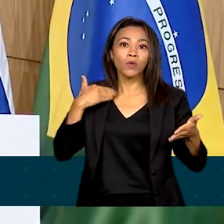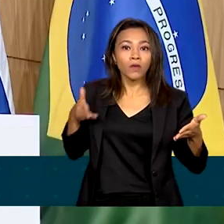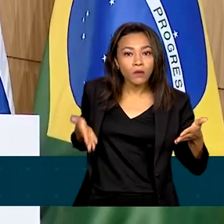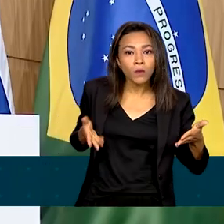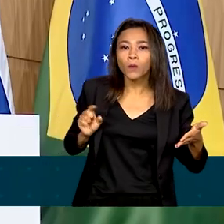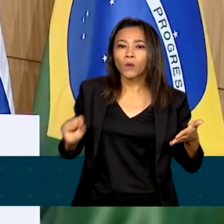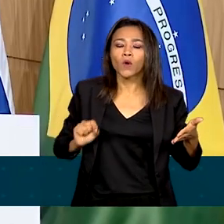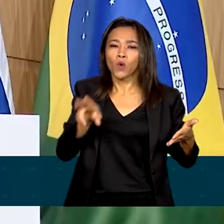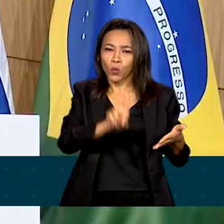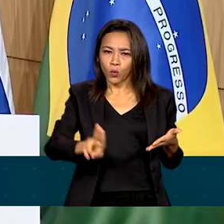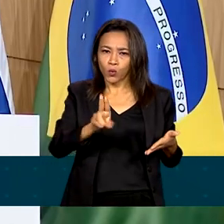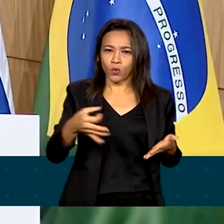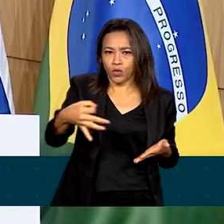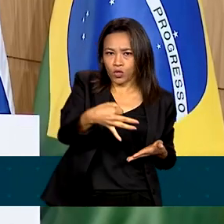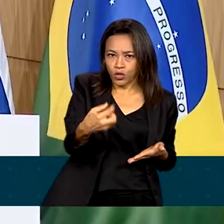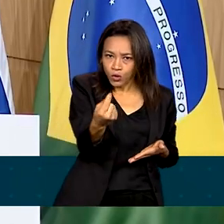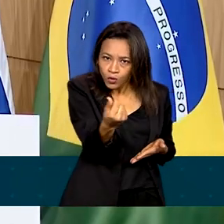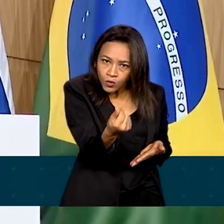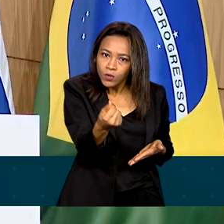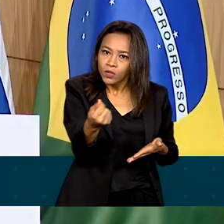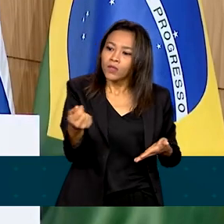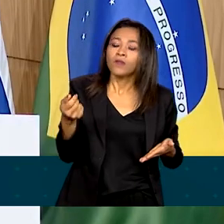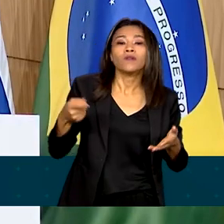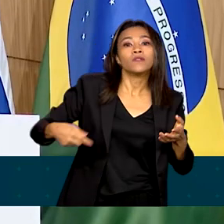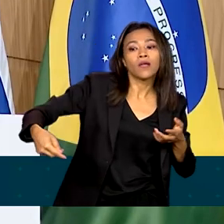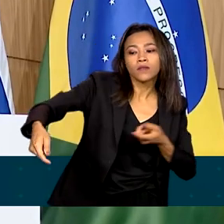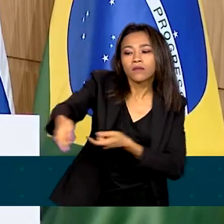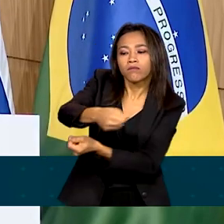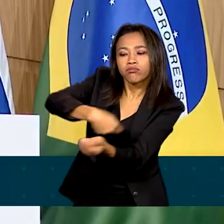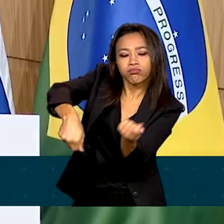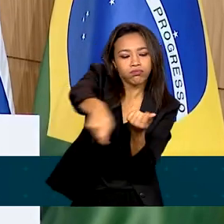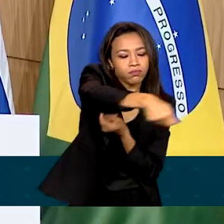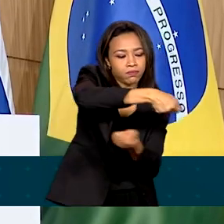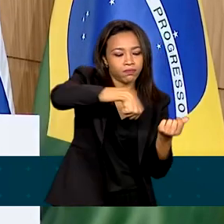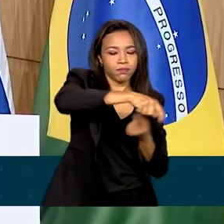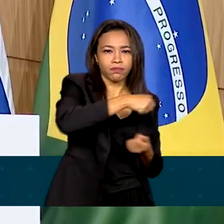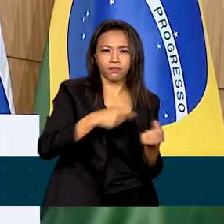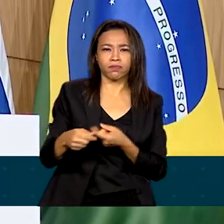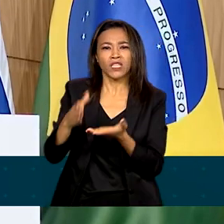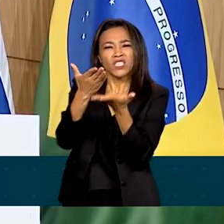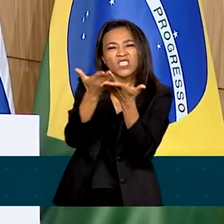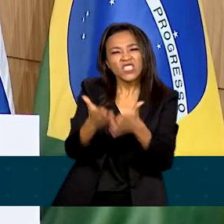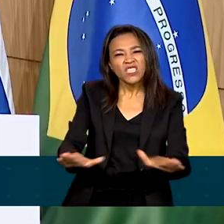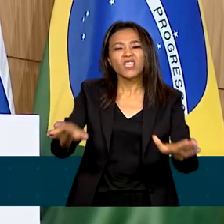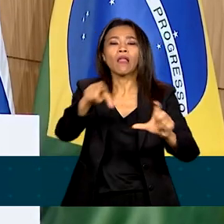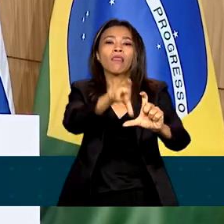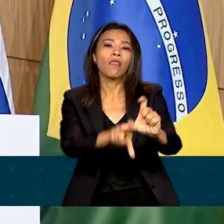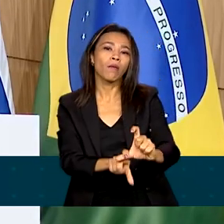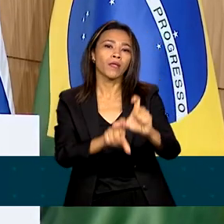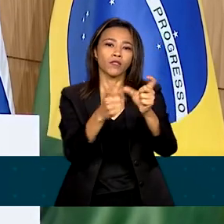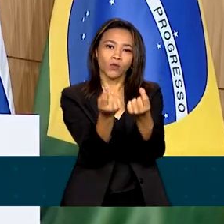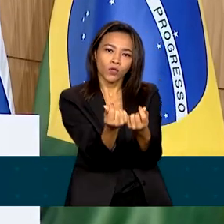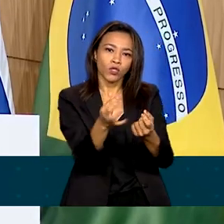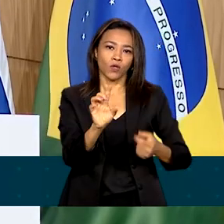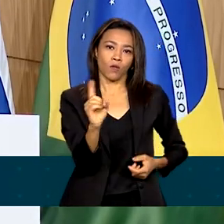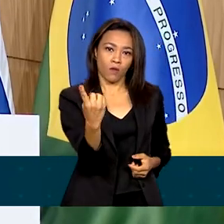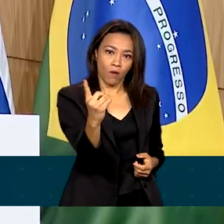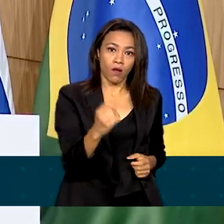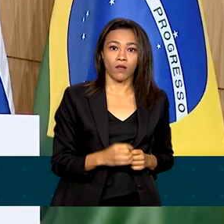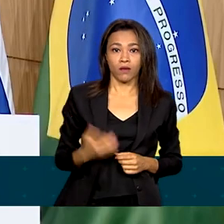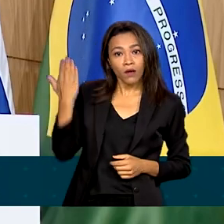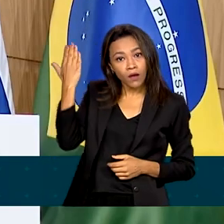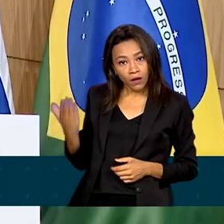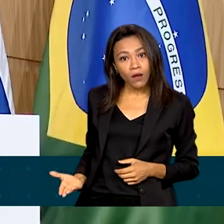uso das moedas locais nas transações comerciais, eliminando a dependência do dólar. Dilma falou